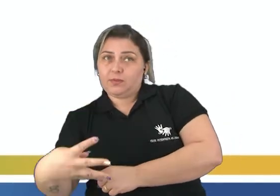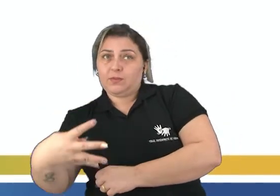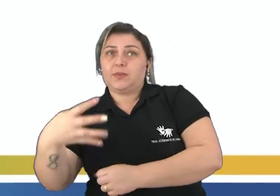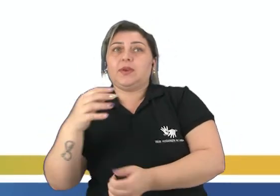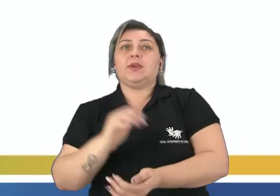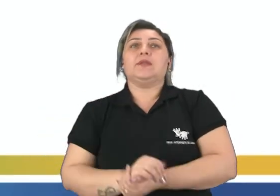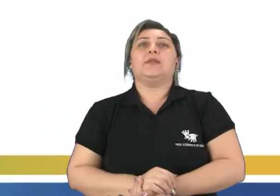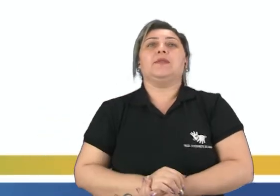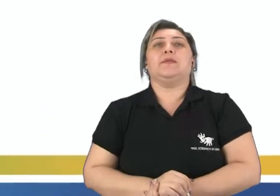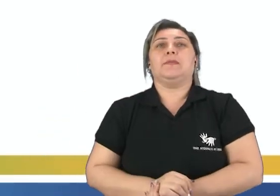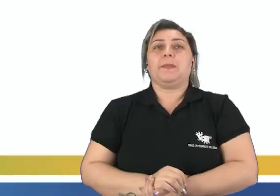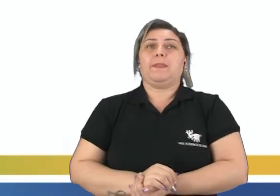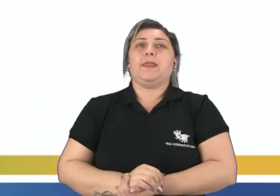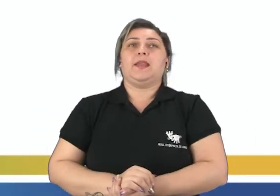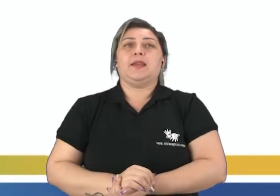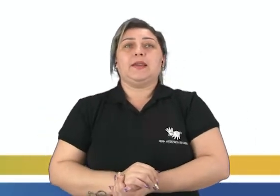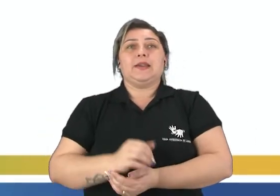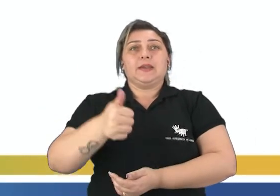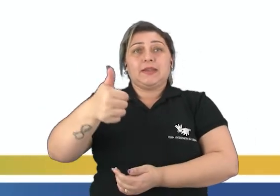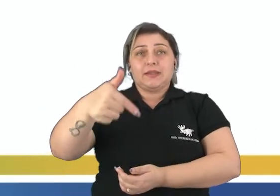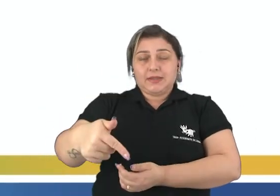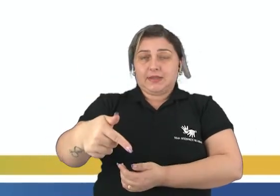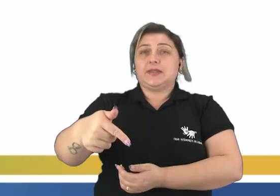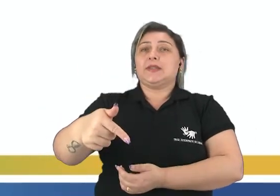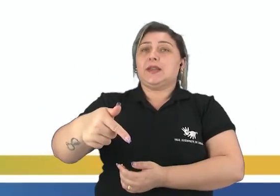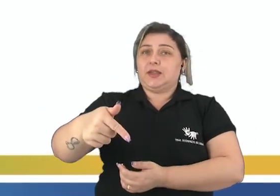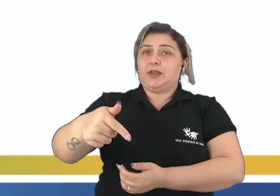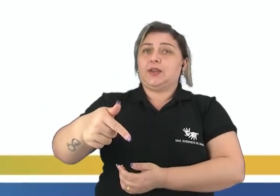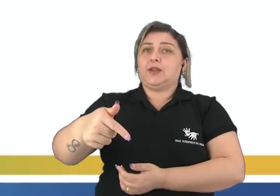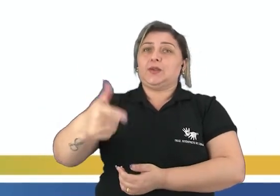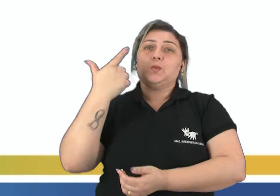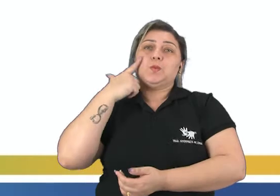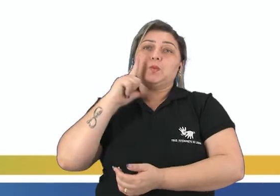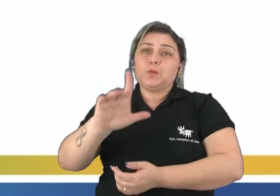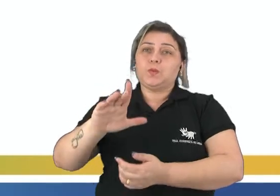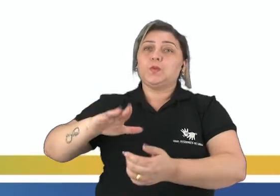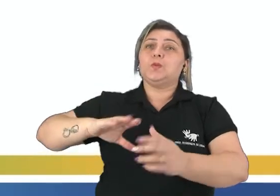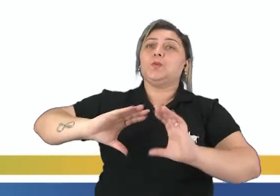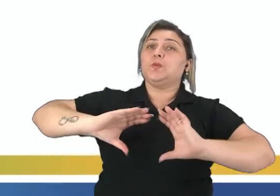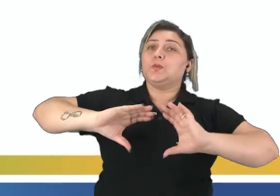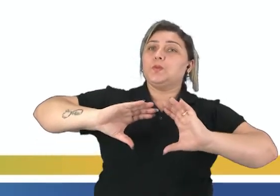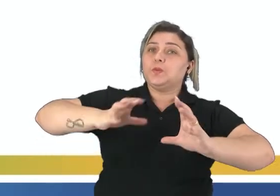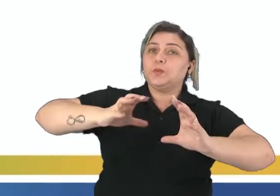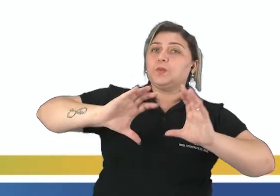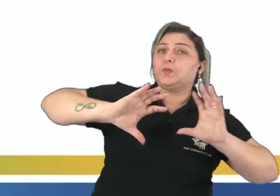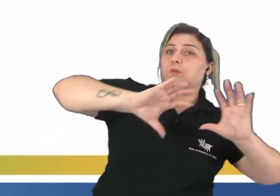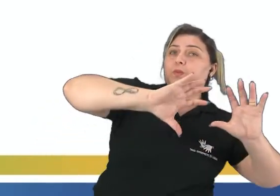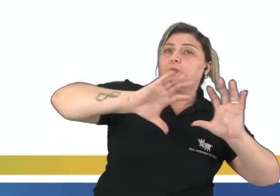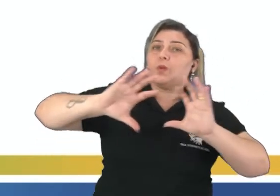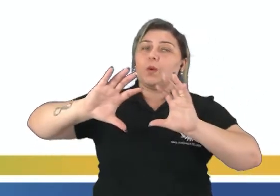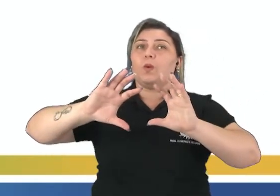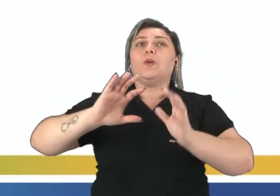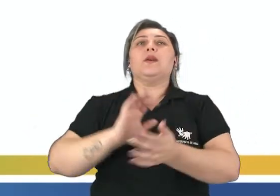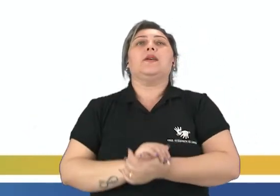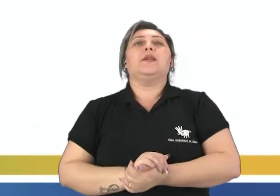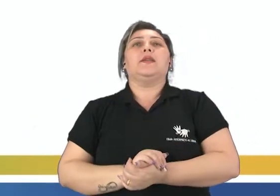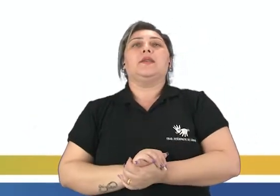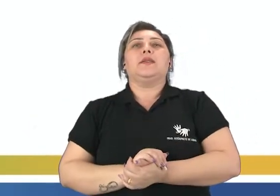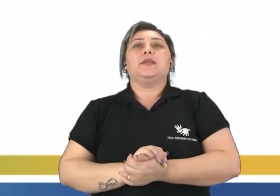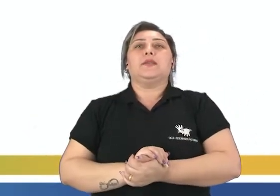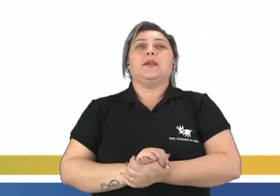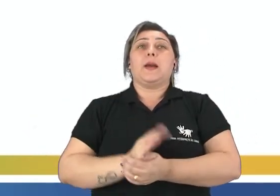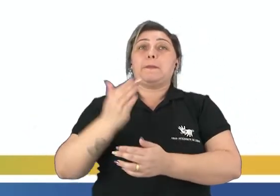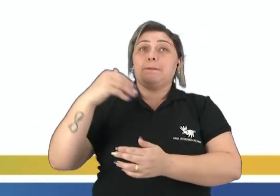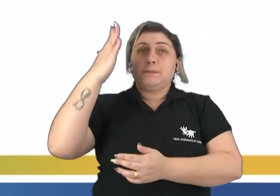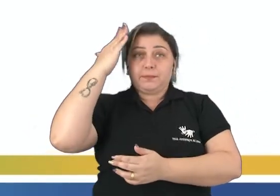Feminina de 2019, com 17 gols. Mesmo com os holofotes virados para a atacante após atingir a marca, a